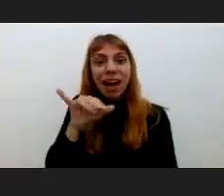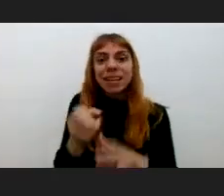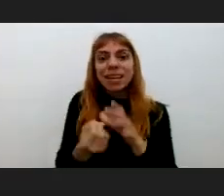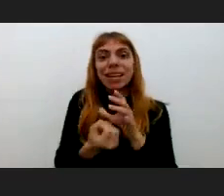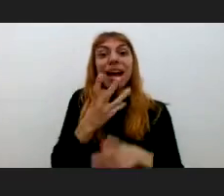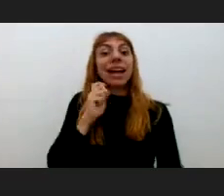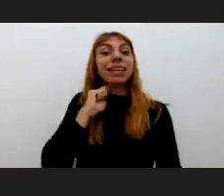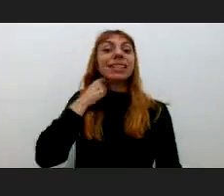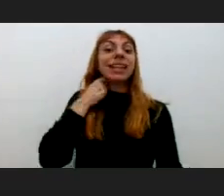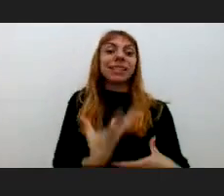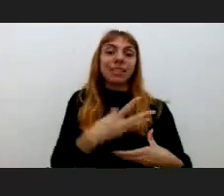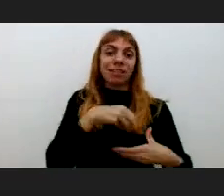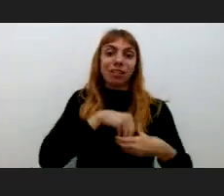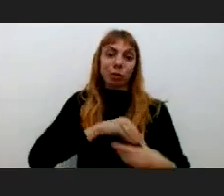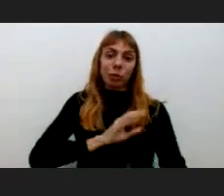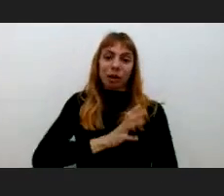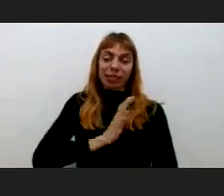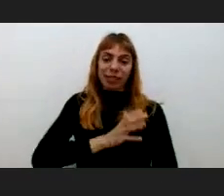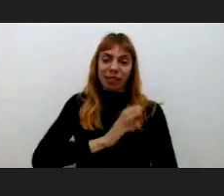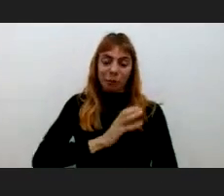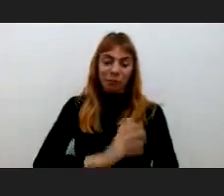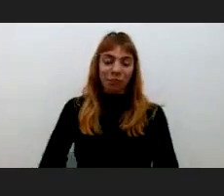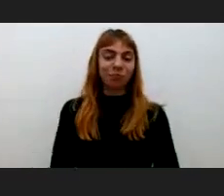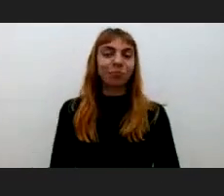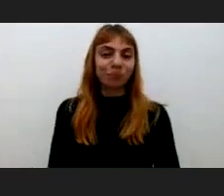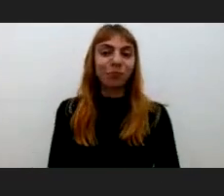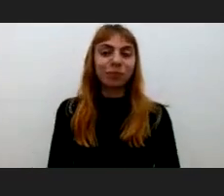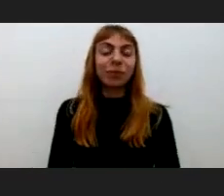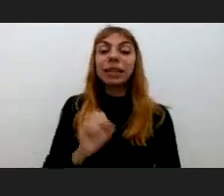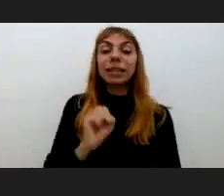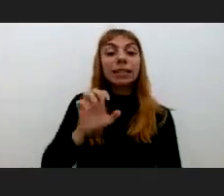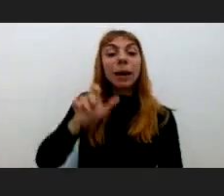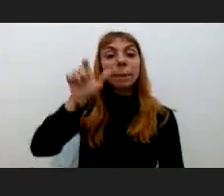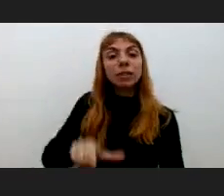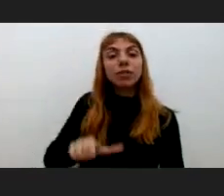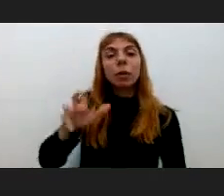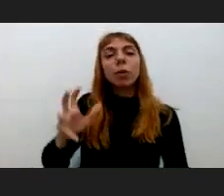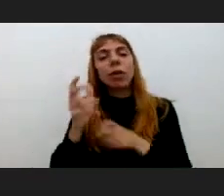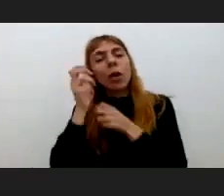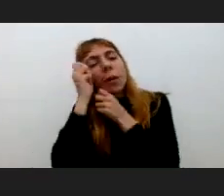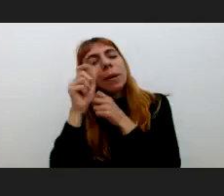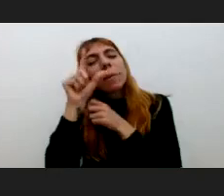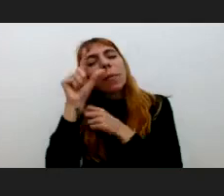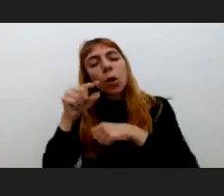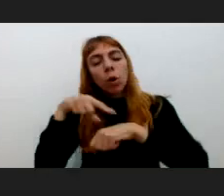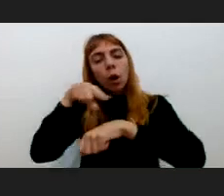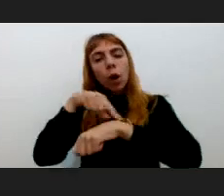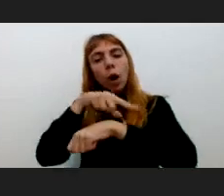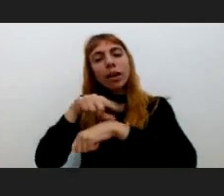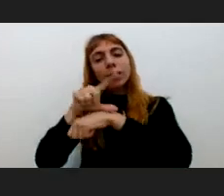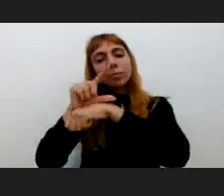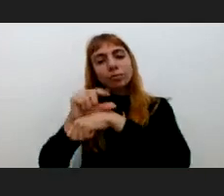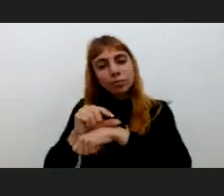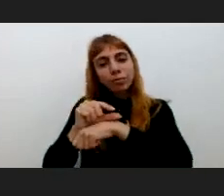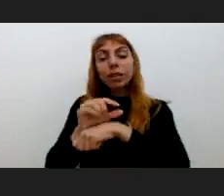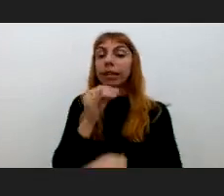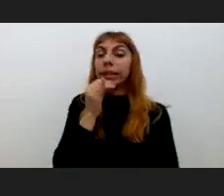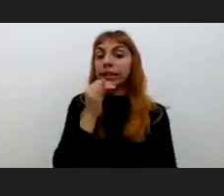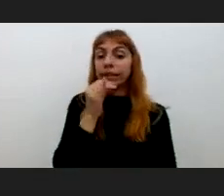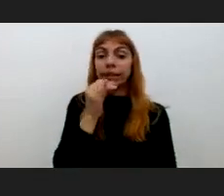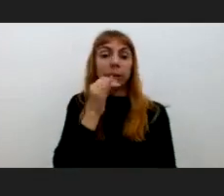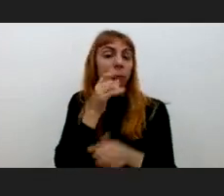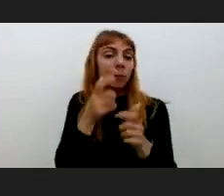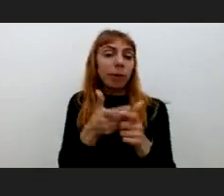Se a pessoa dorme pouco, né? Hoje, com excesso de telas, pessoas que vão com o celular para a